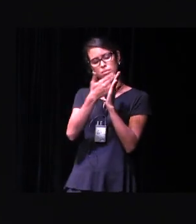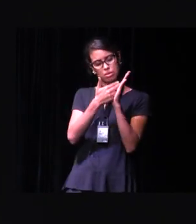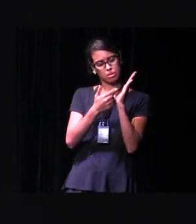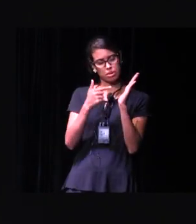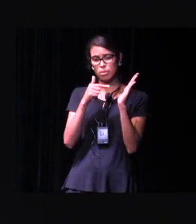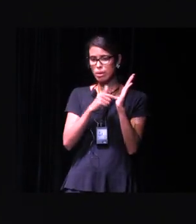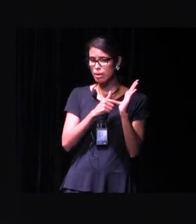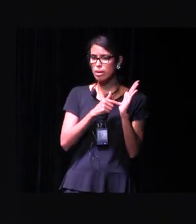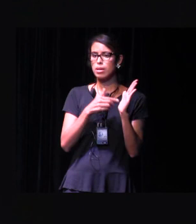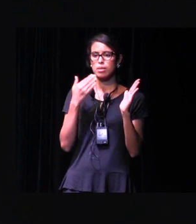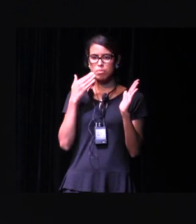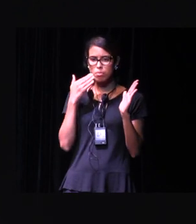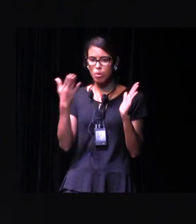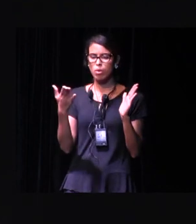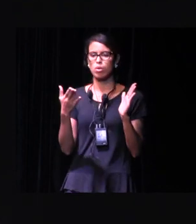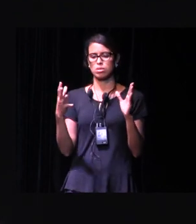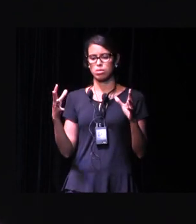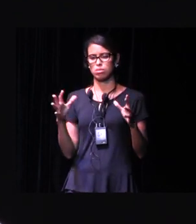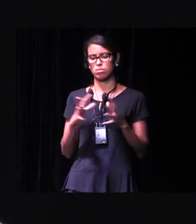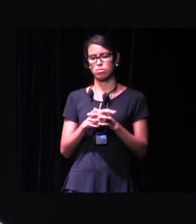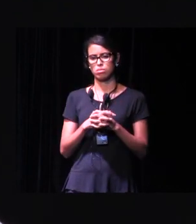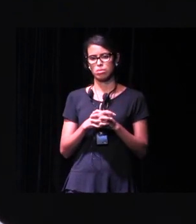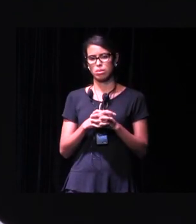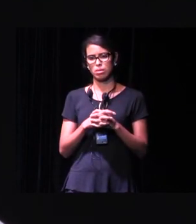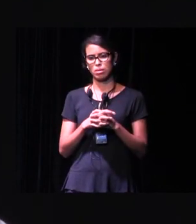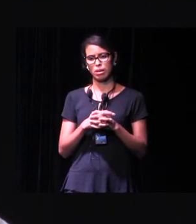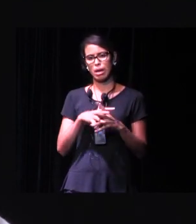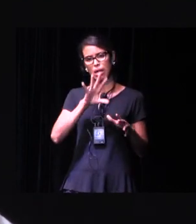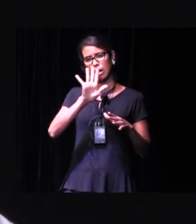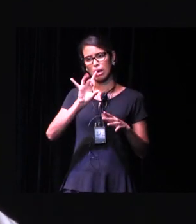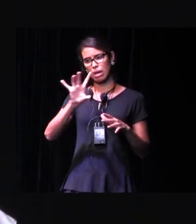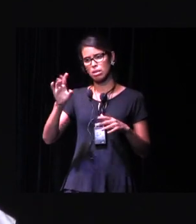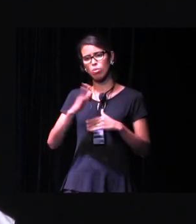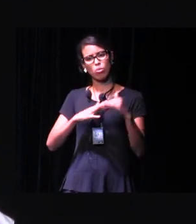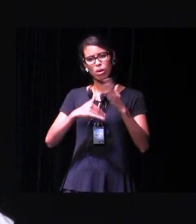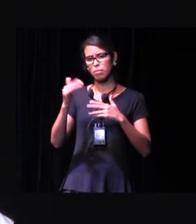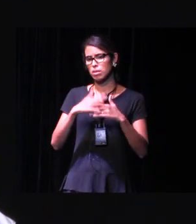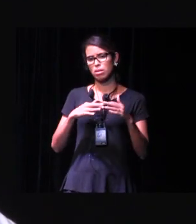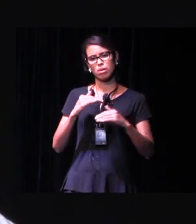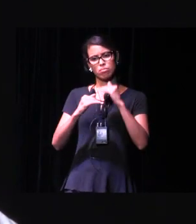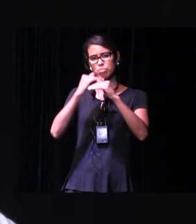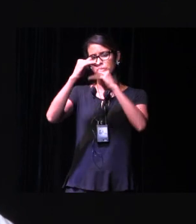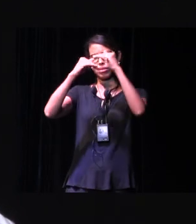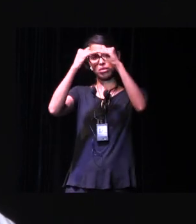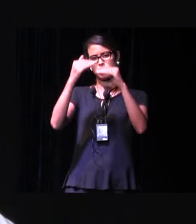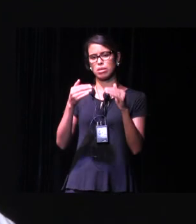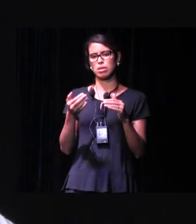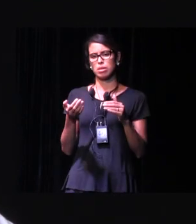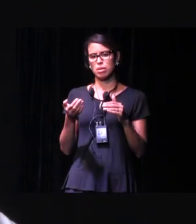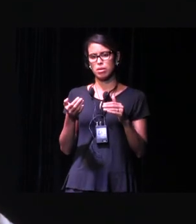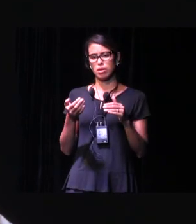de fato ele tem essa capacidade de juntar tudo isso, agora é uma habilidade, uma habilidade que a gente tem que